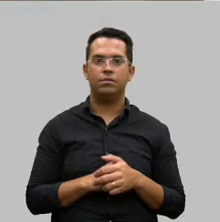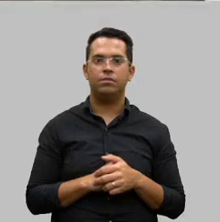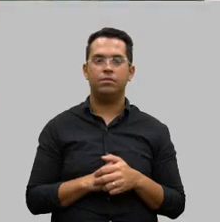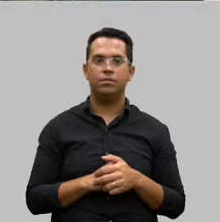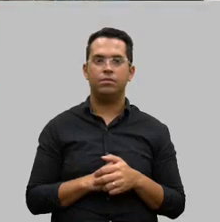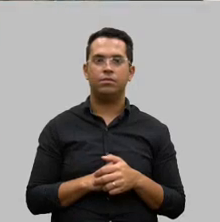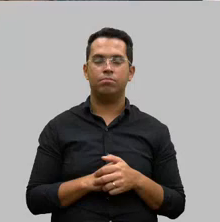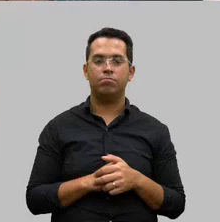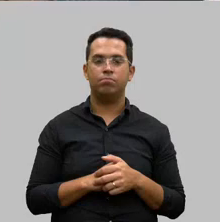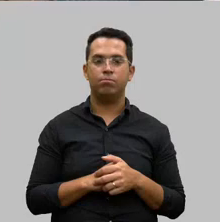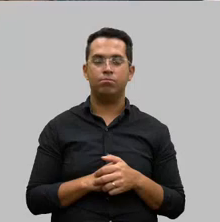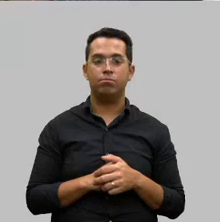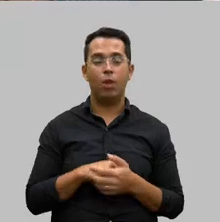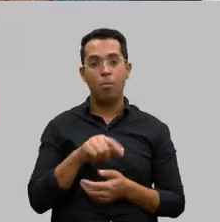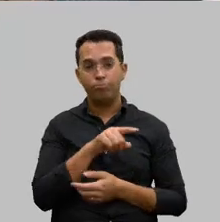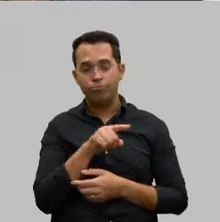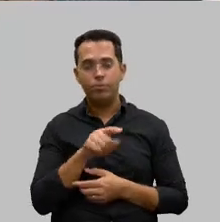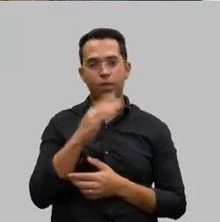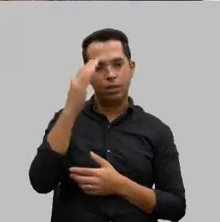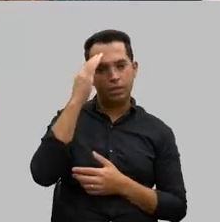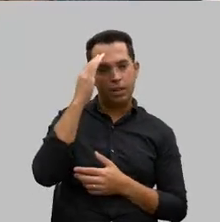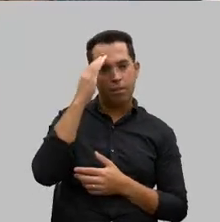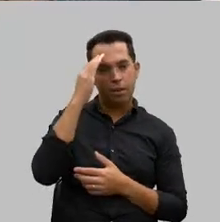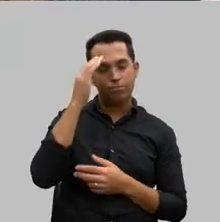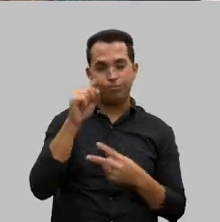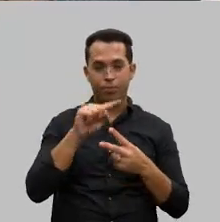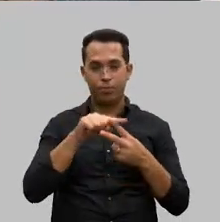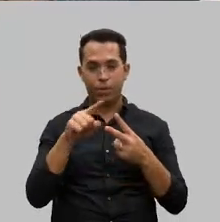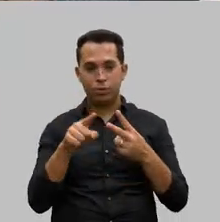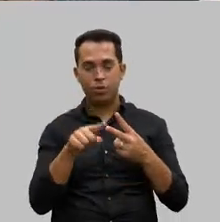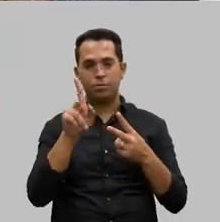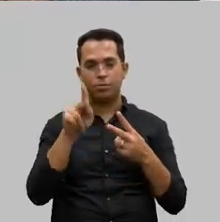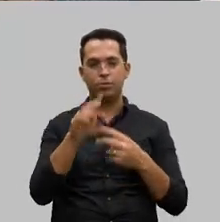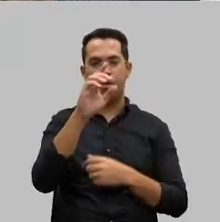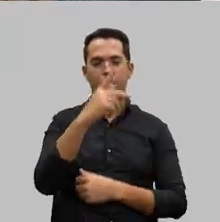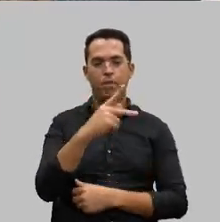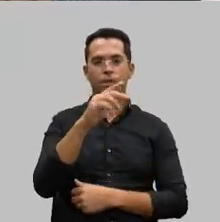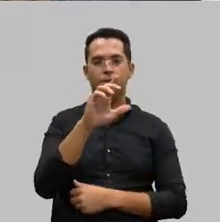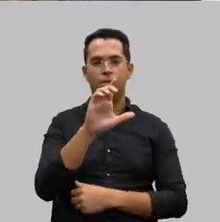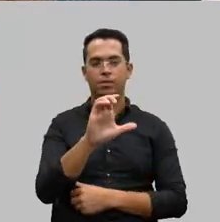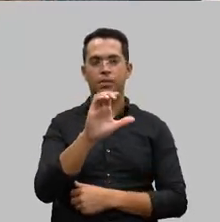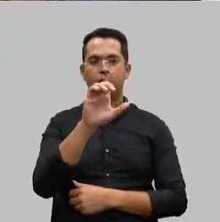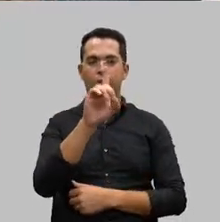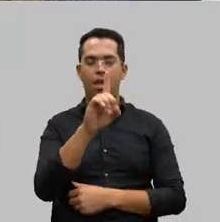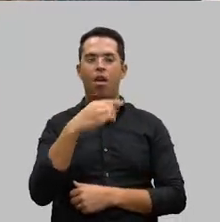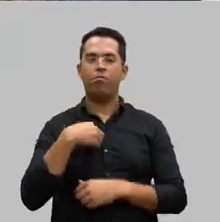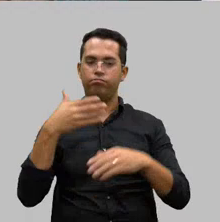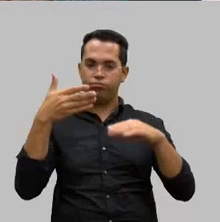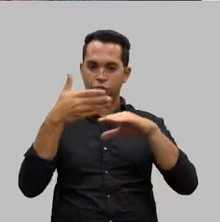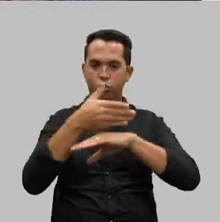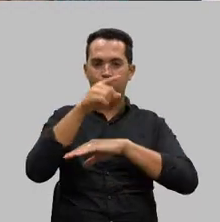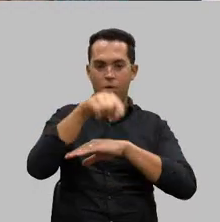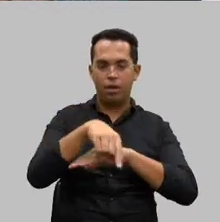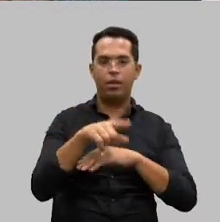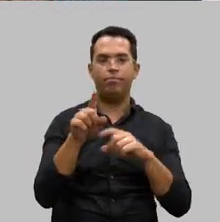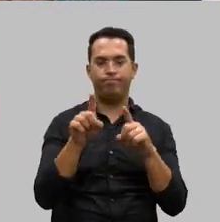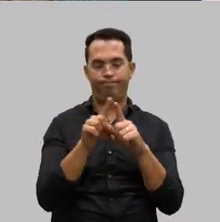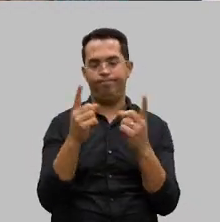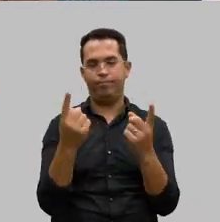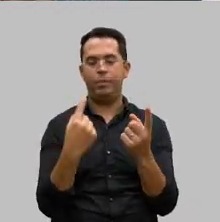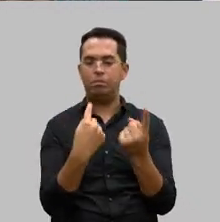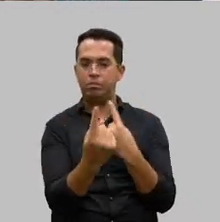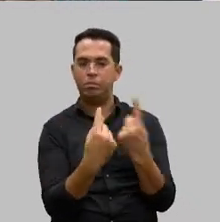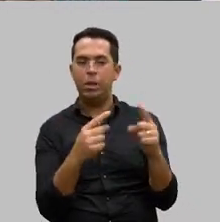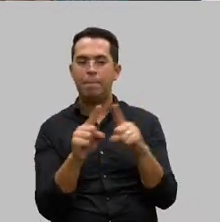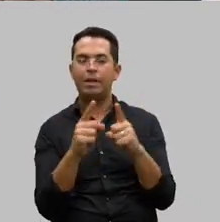vocês tem ideia esses dois cadeirantes duas cadeirantes que estão aqui vieram por um trajeto mas enfrentaram dificuldades provavelmente durante esse